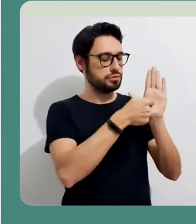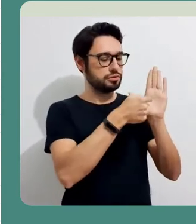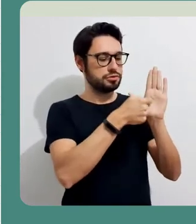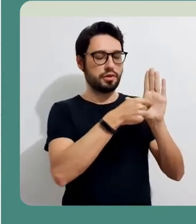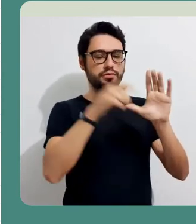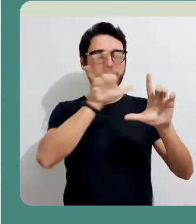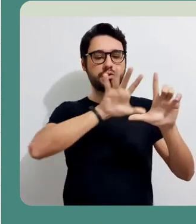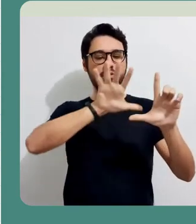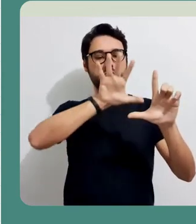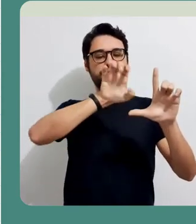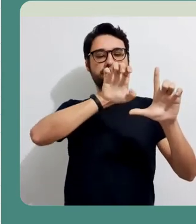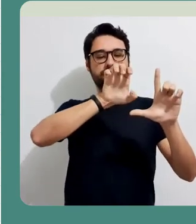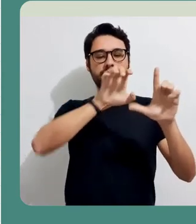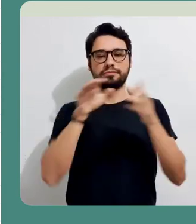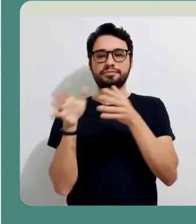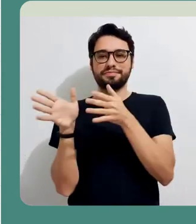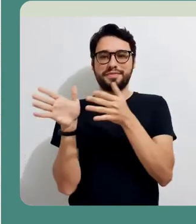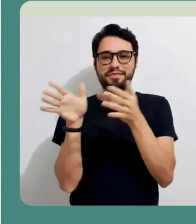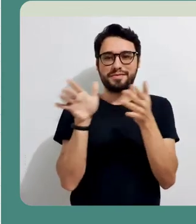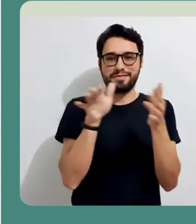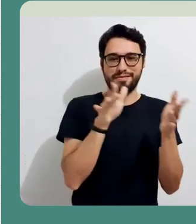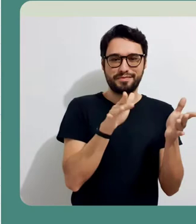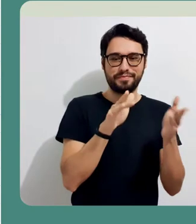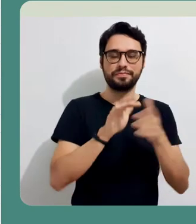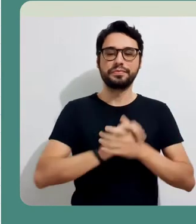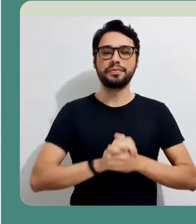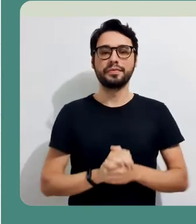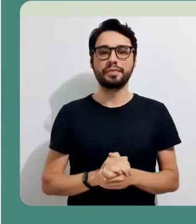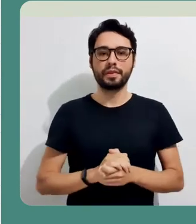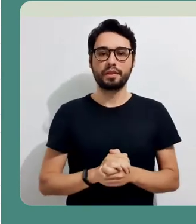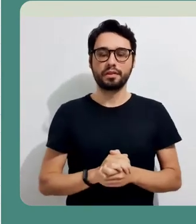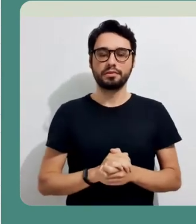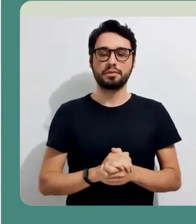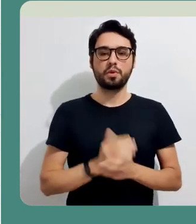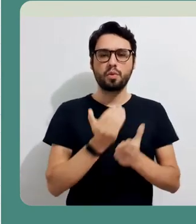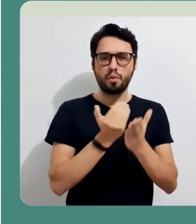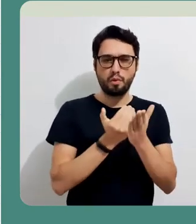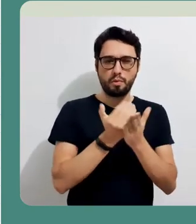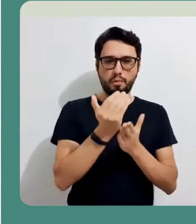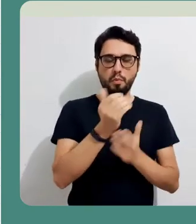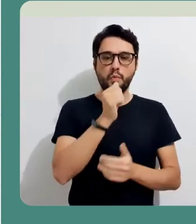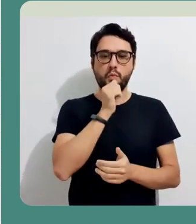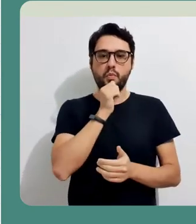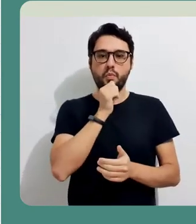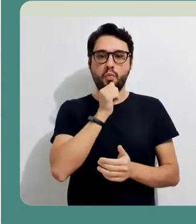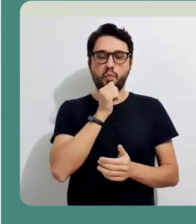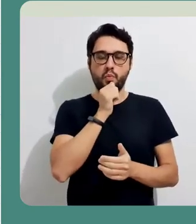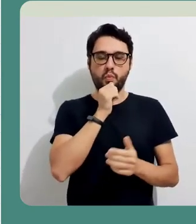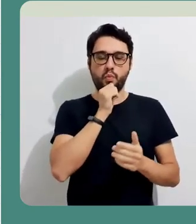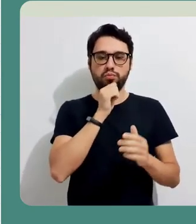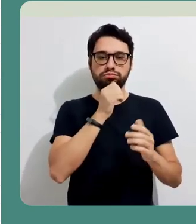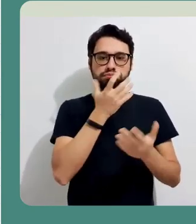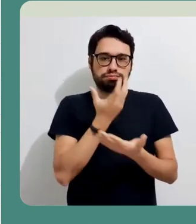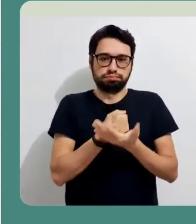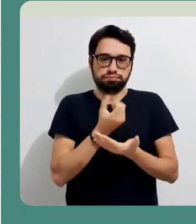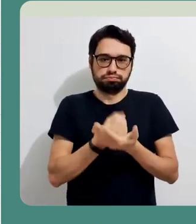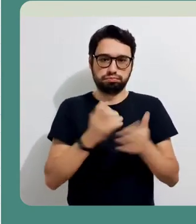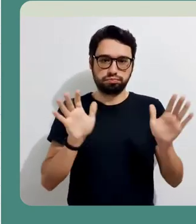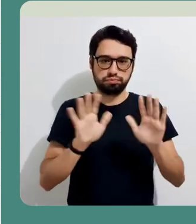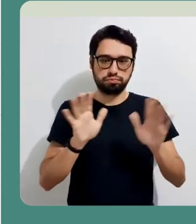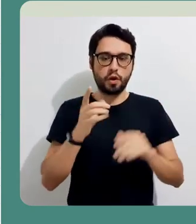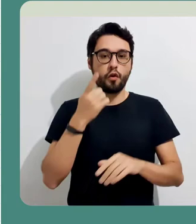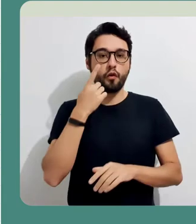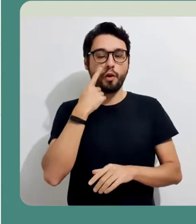este software para fazer captura de tela inicialmente antes de começar a gravação então a gente pode fazer